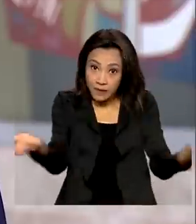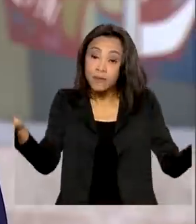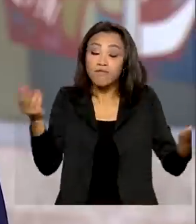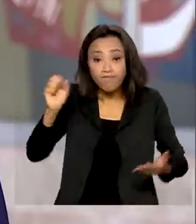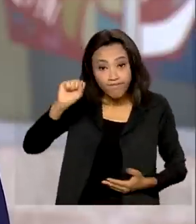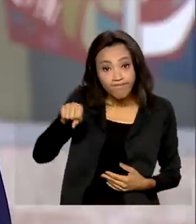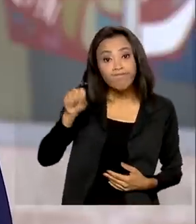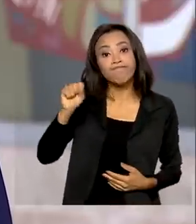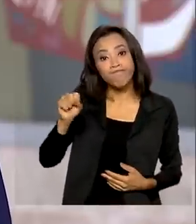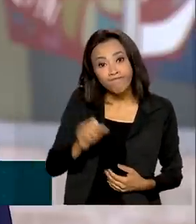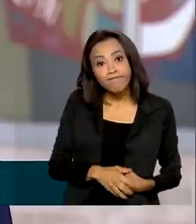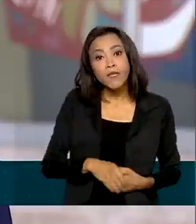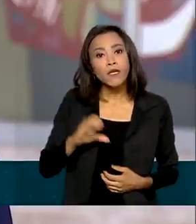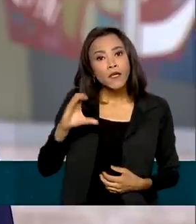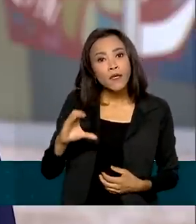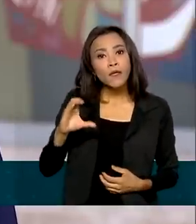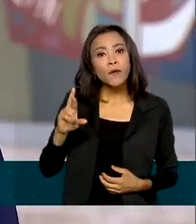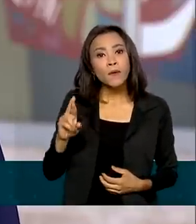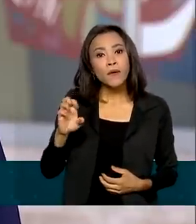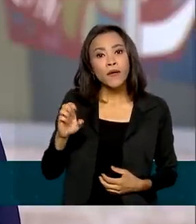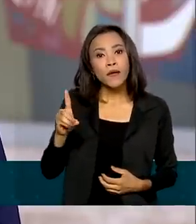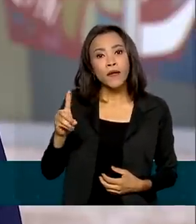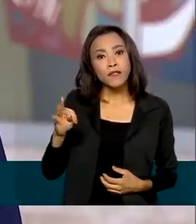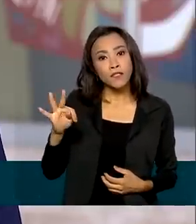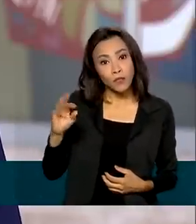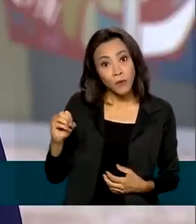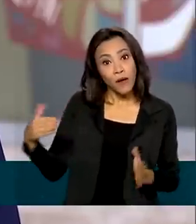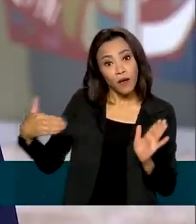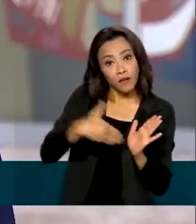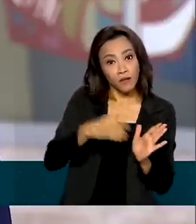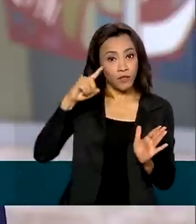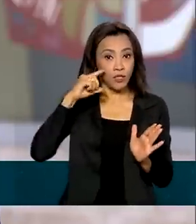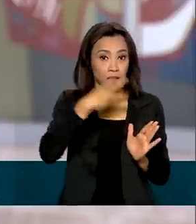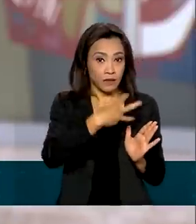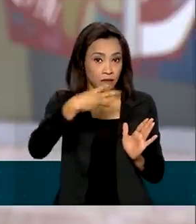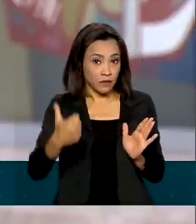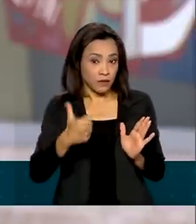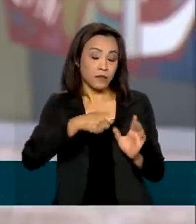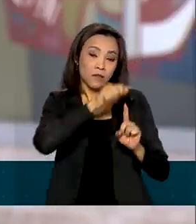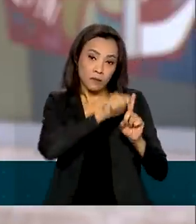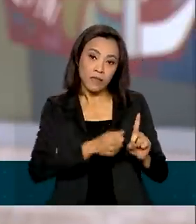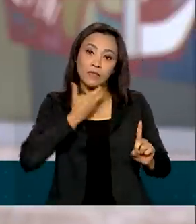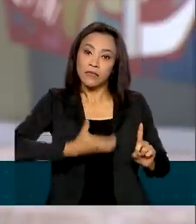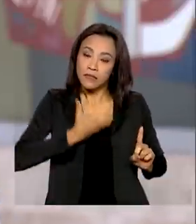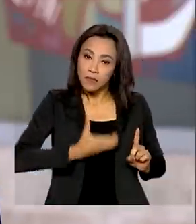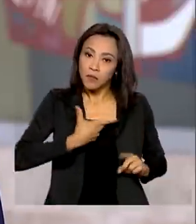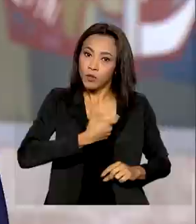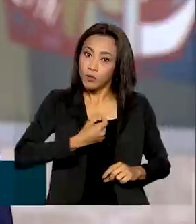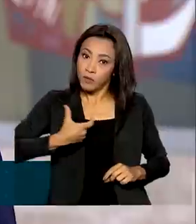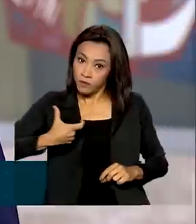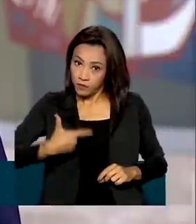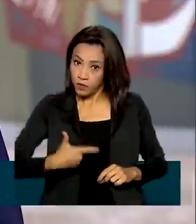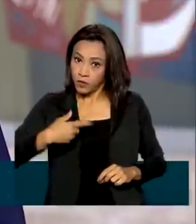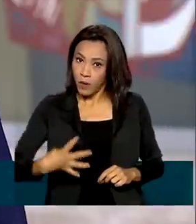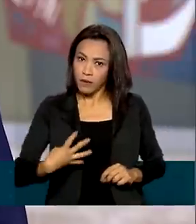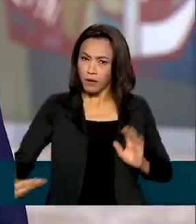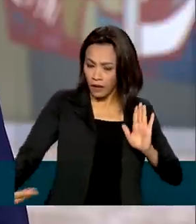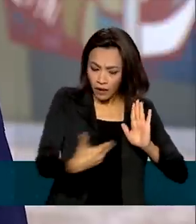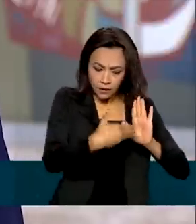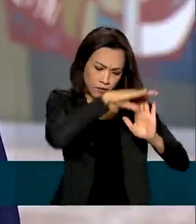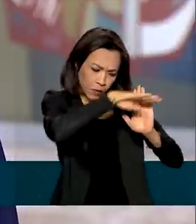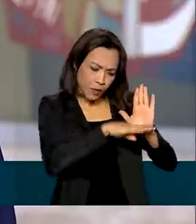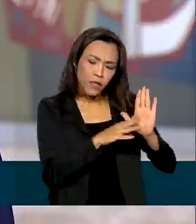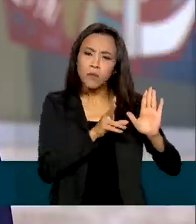é isso mesmo né e o crédito pode ser concedido até o dia Trinta e Um de dezembro de 2024 né o conamp